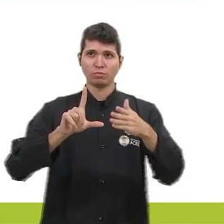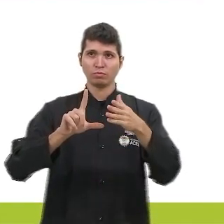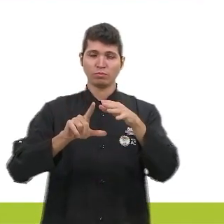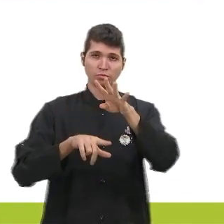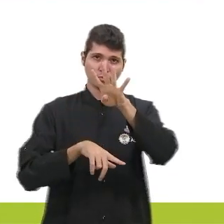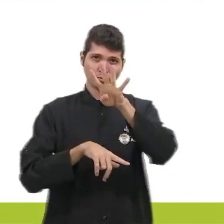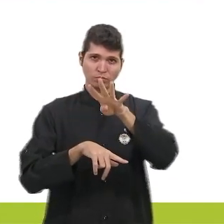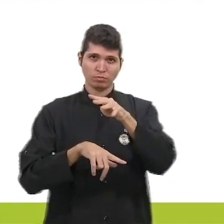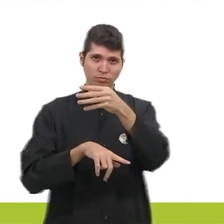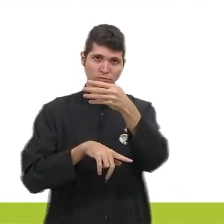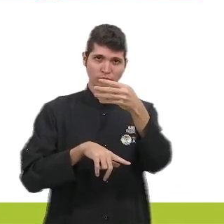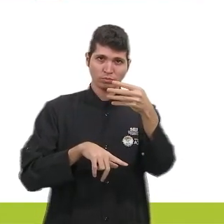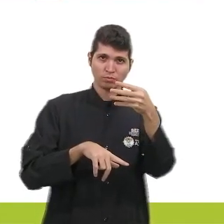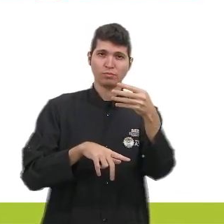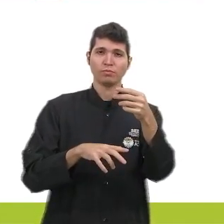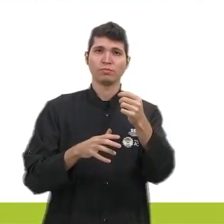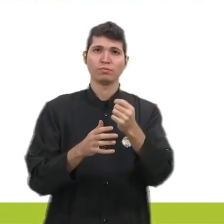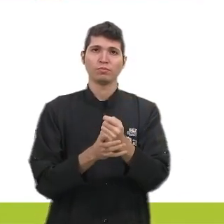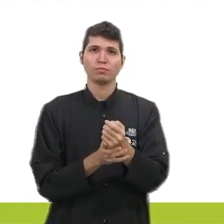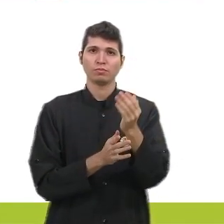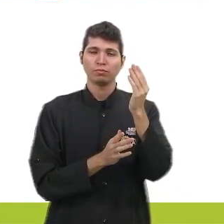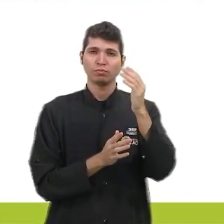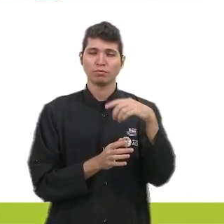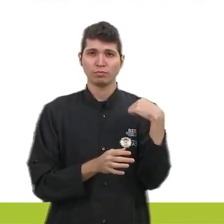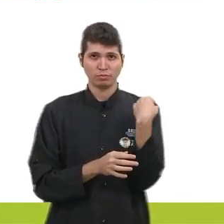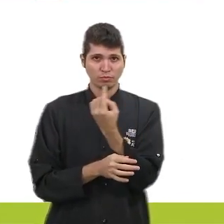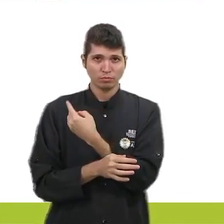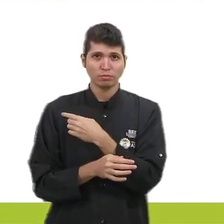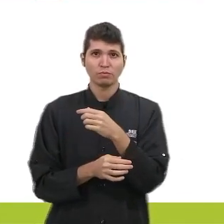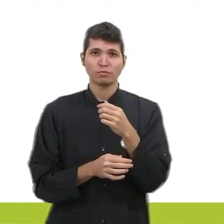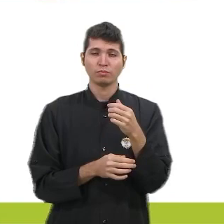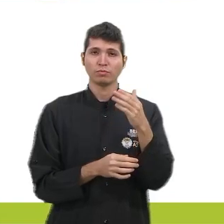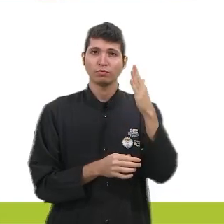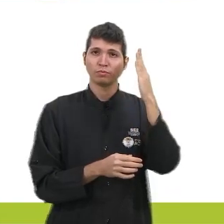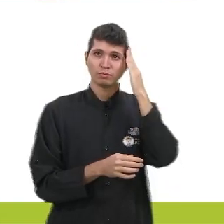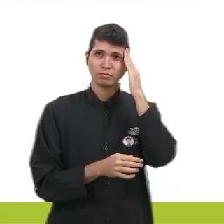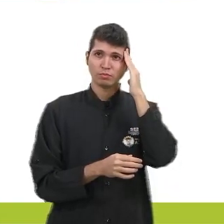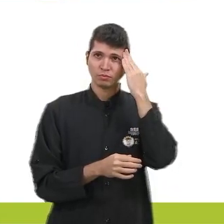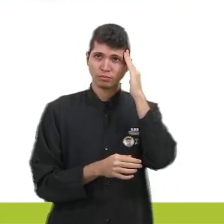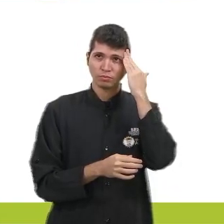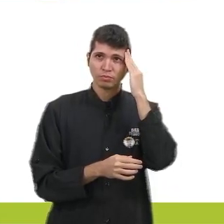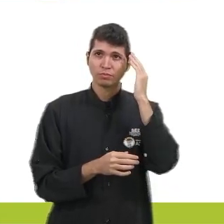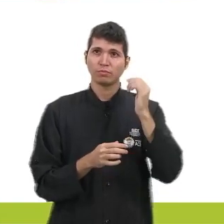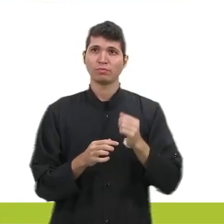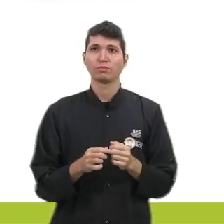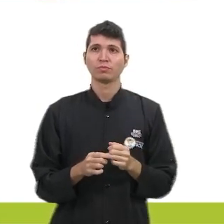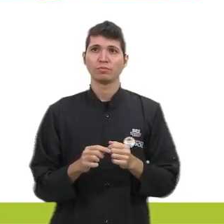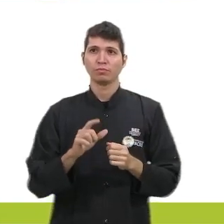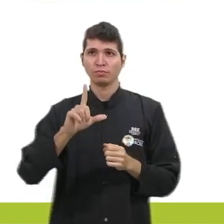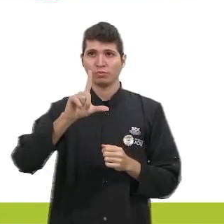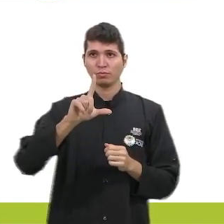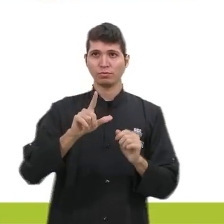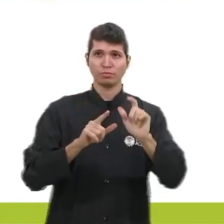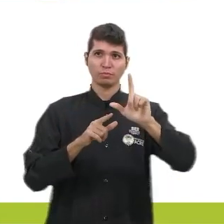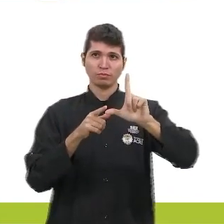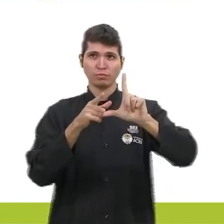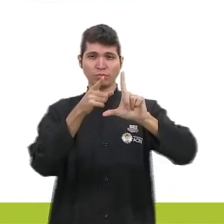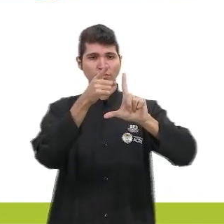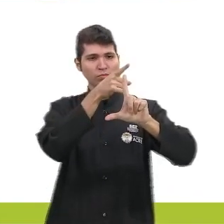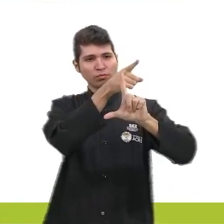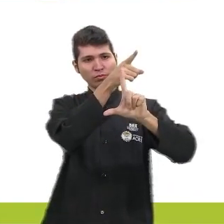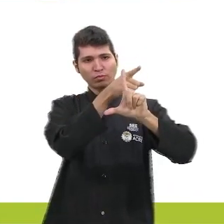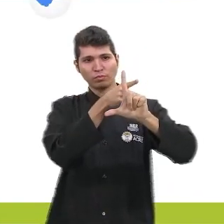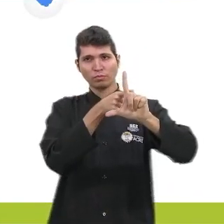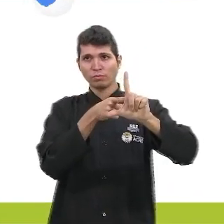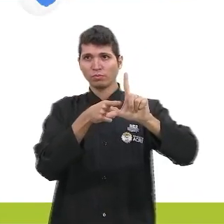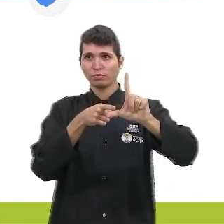bem rápido, só para a gente compreender. Esse ponto aqui do gráfico, ele vai admitir para a gente uma relação que a gente